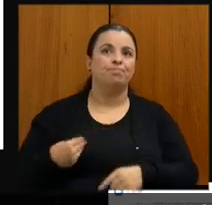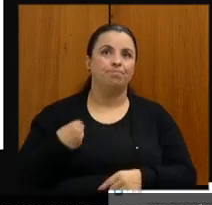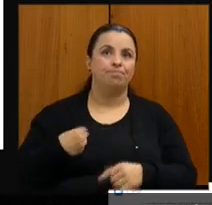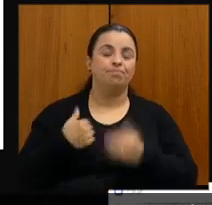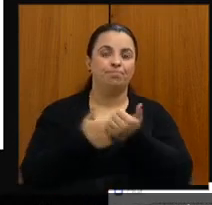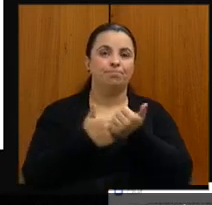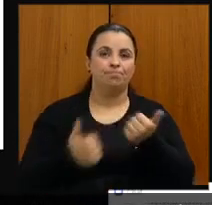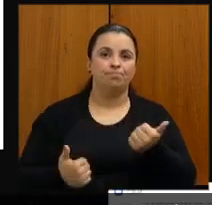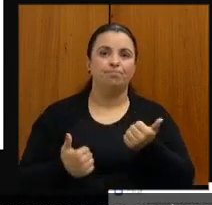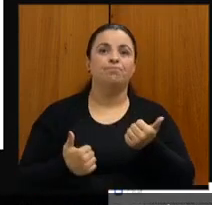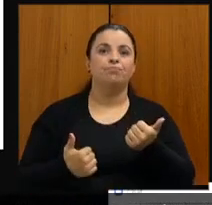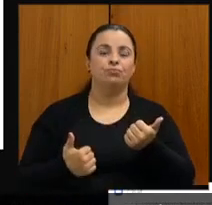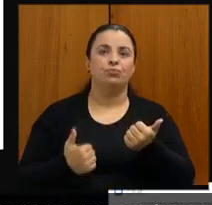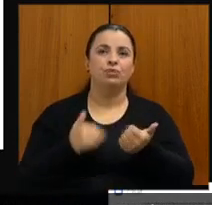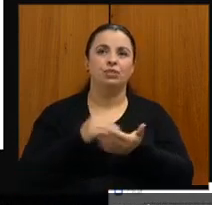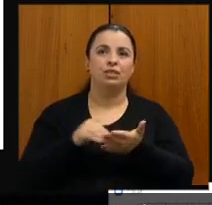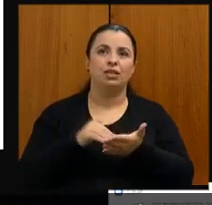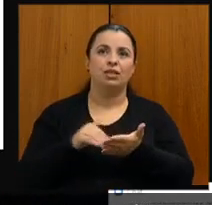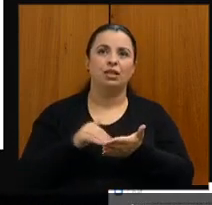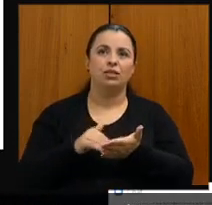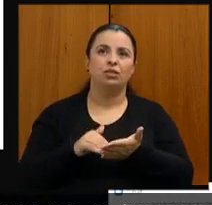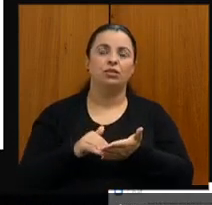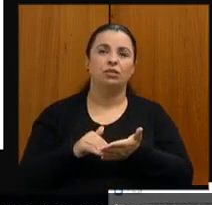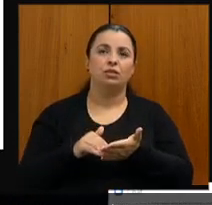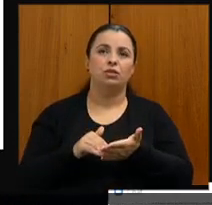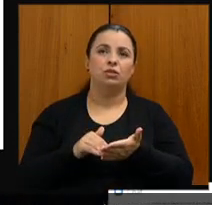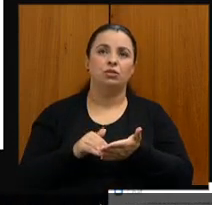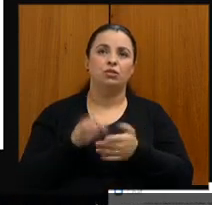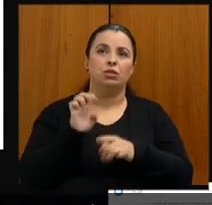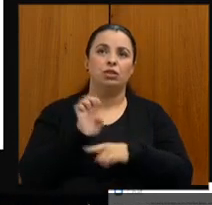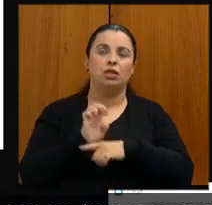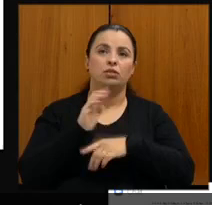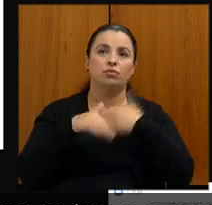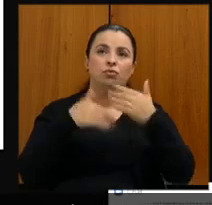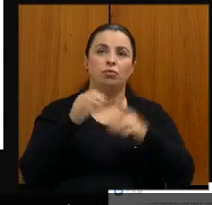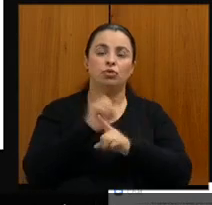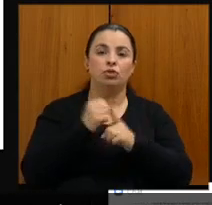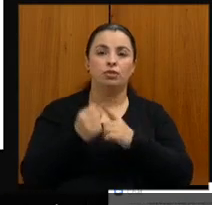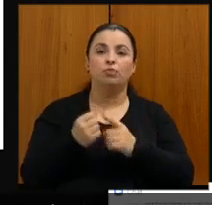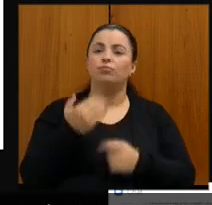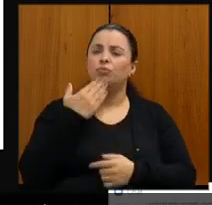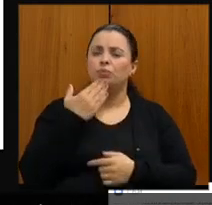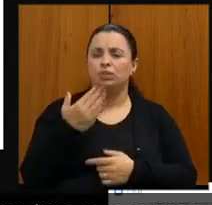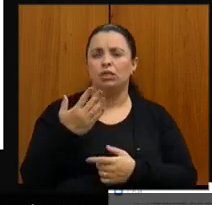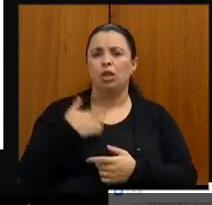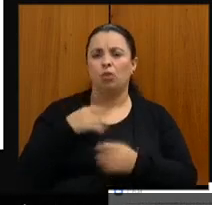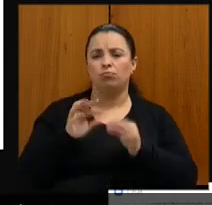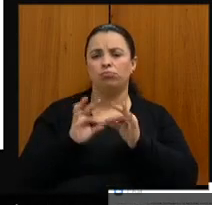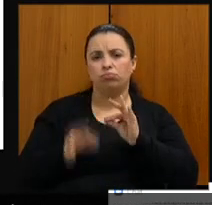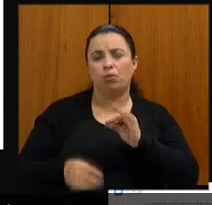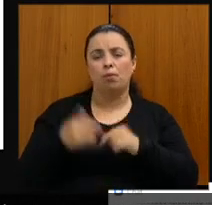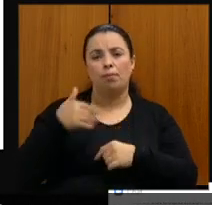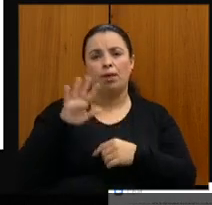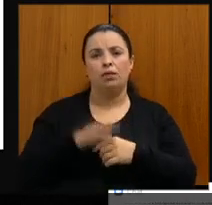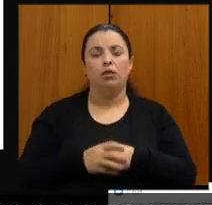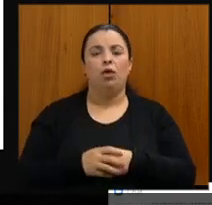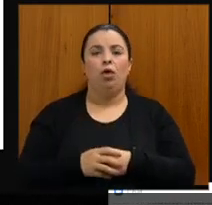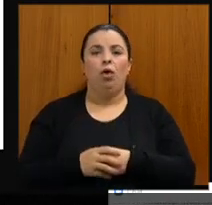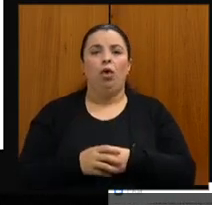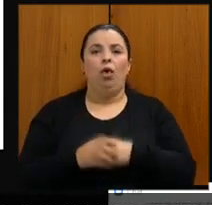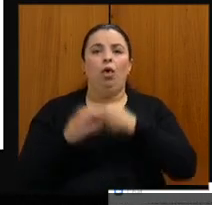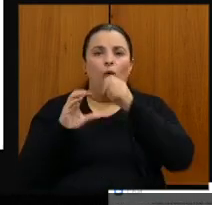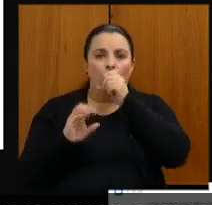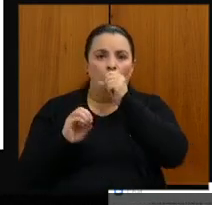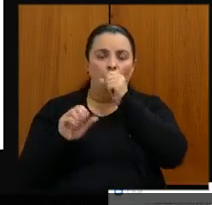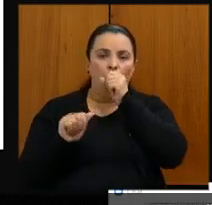social vou pedir licença para me estender um pouco mais deputada é da Cohab e da Secretaria